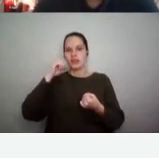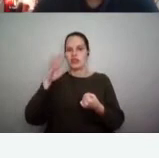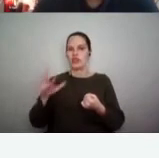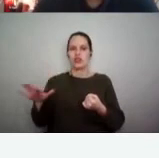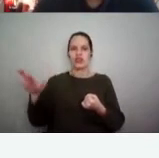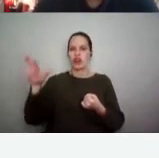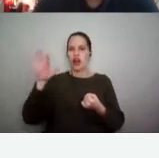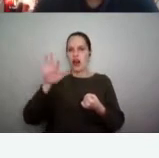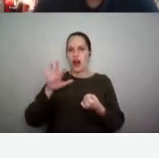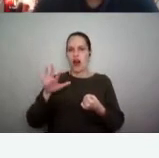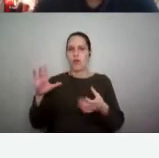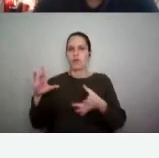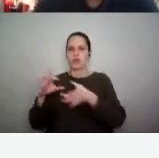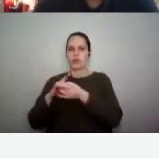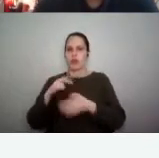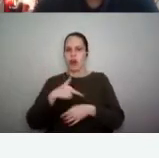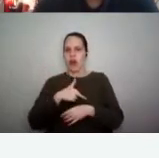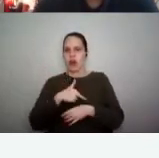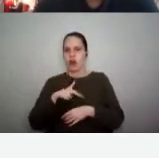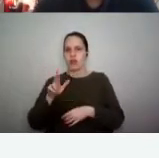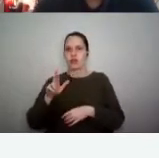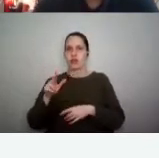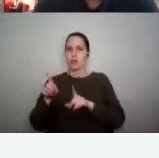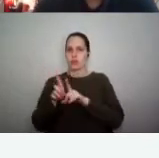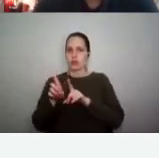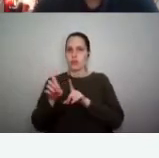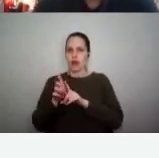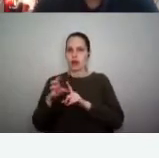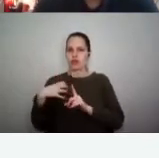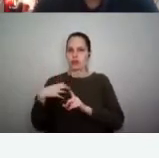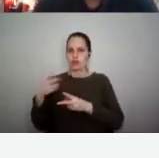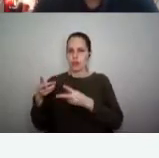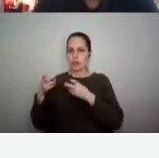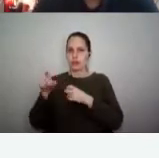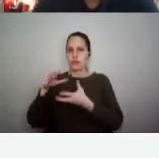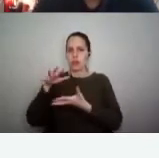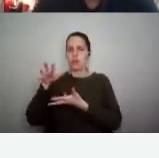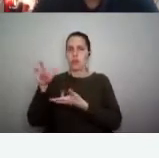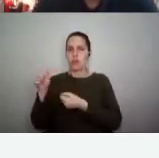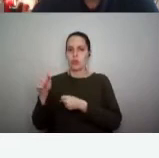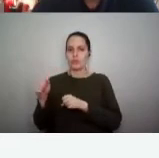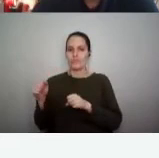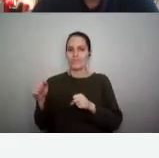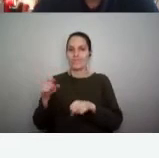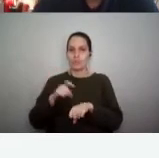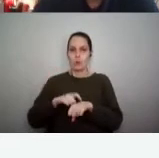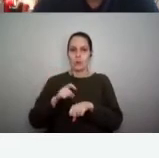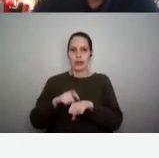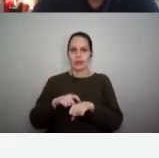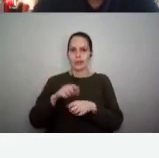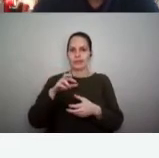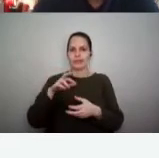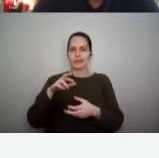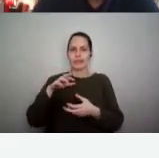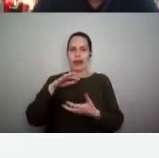concepção religiosa de compreender o mundo. E essa ruptura, então, ela assume,